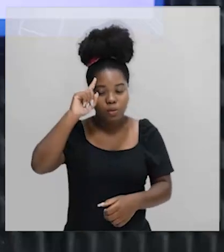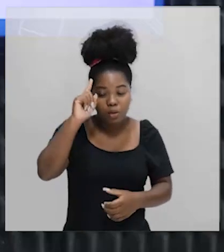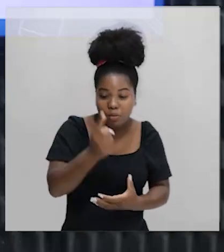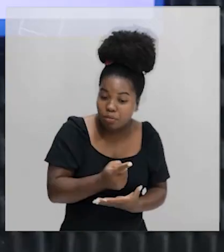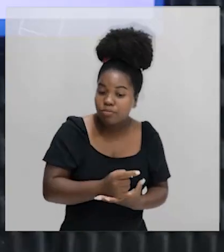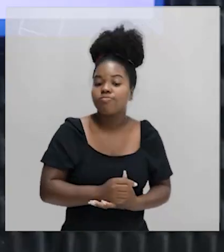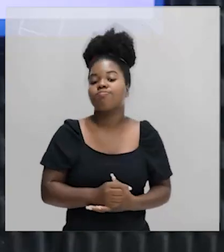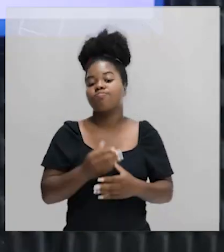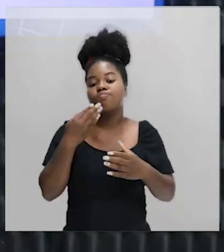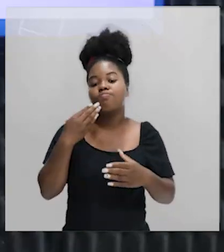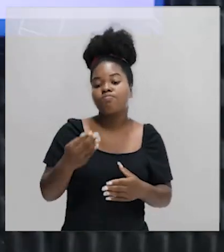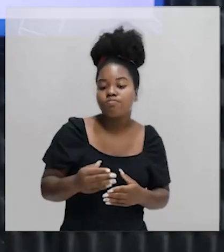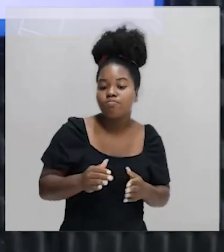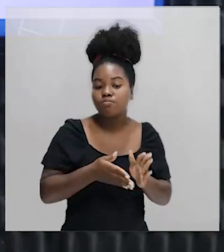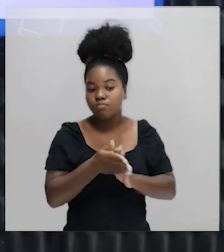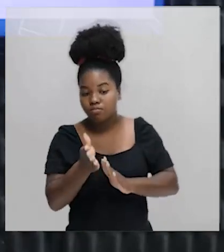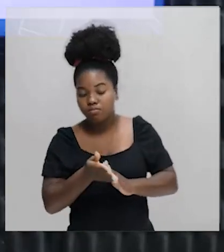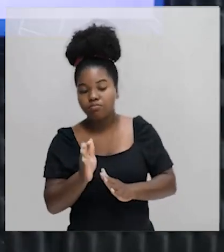pedido, um conselho.